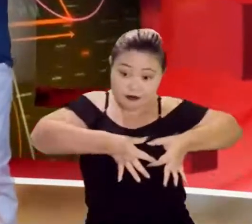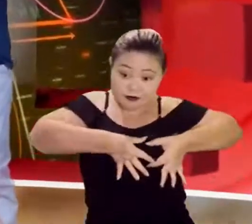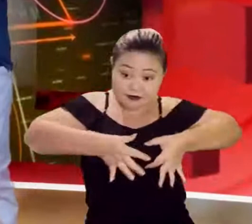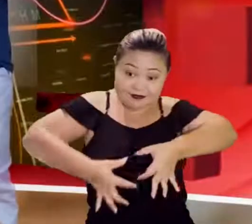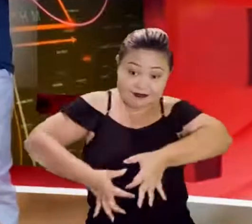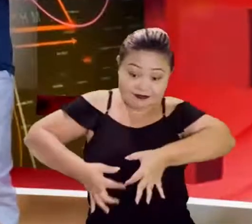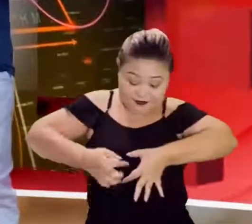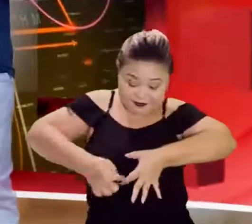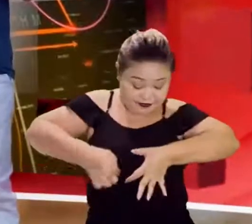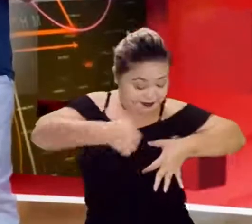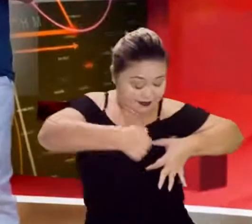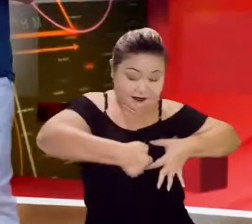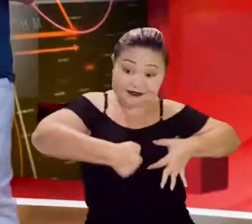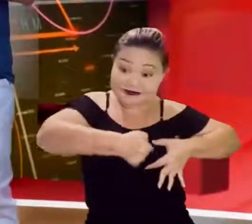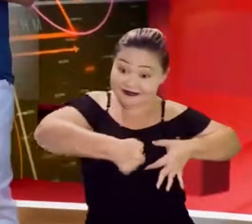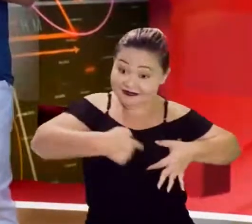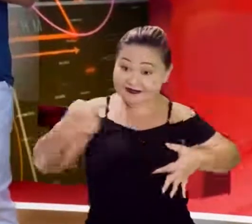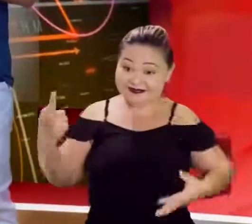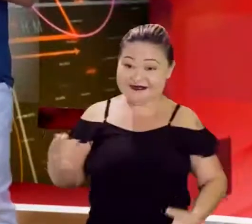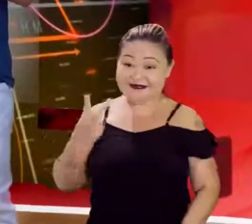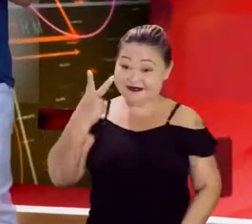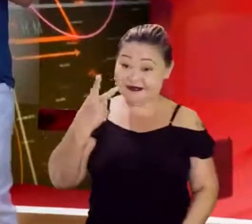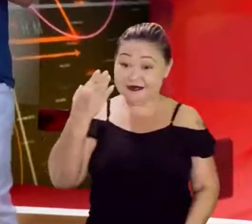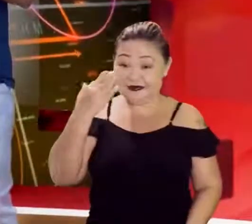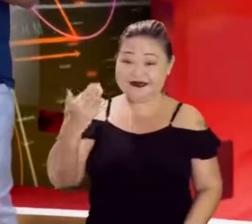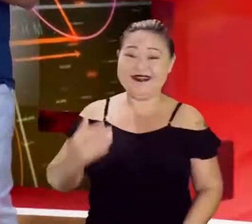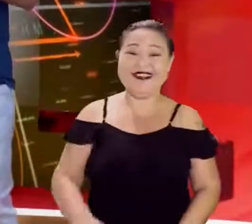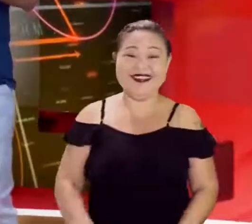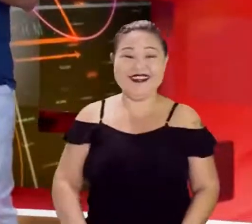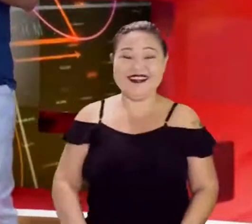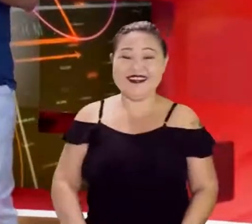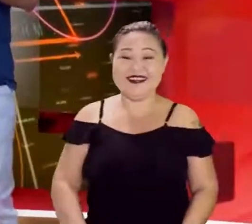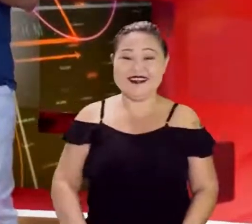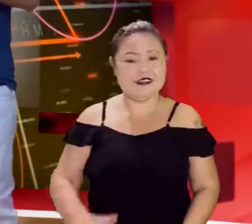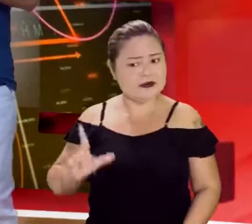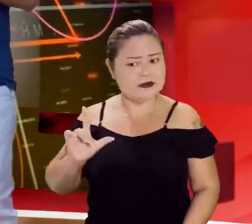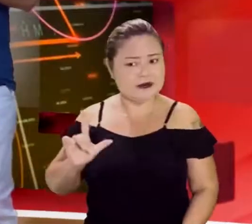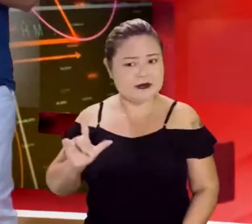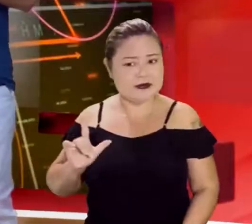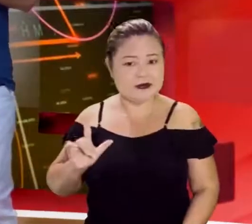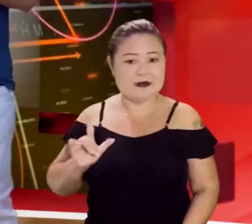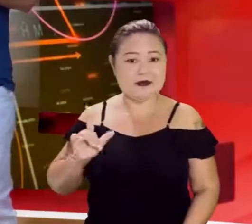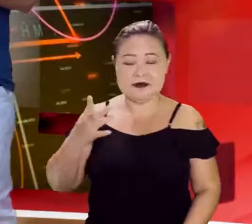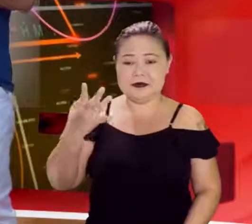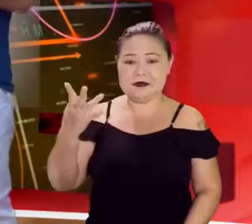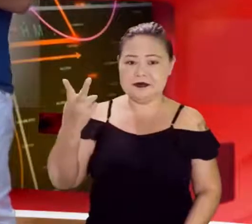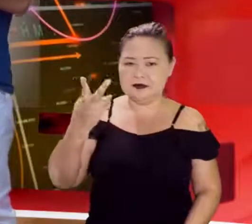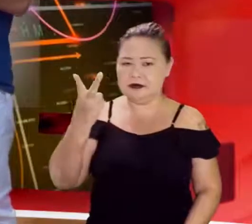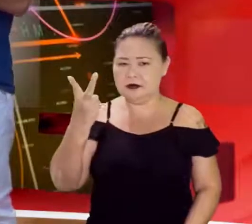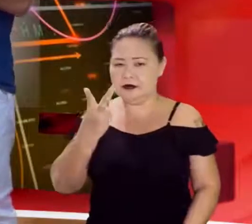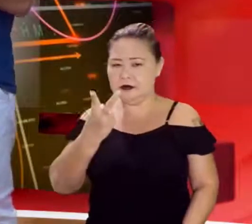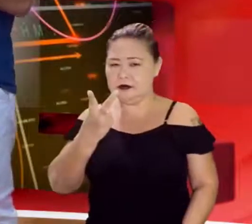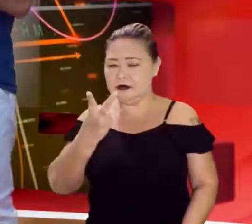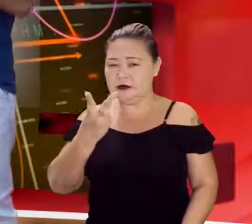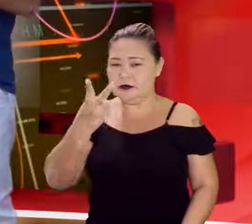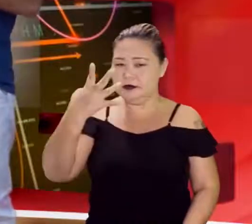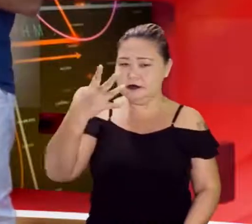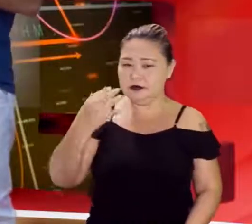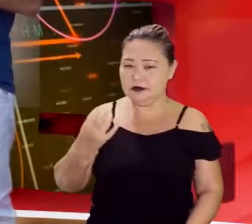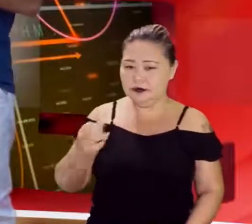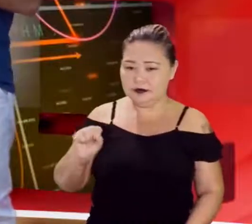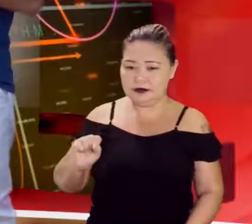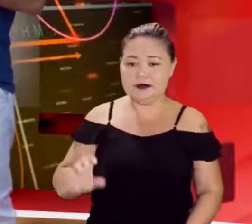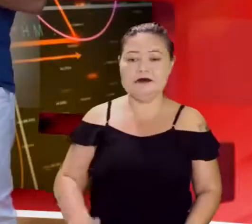são os buracos, ó. Aqui. Ai, ai. Ah, mas peraí. 2, Agora 4, 6 ou 8? Agora me deu uma